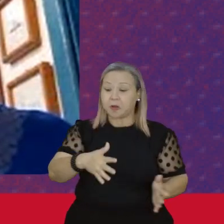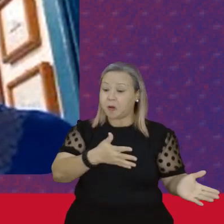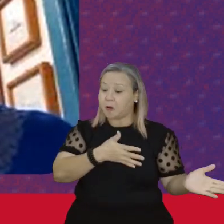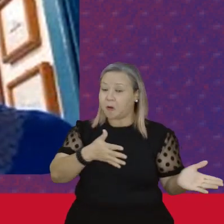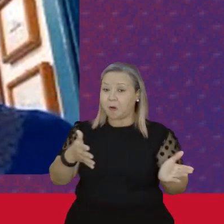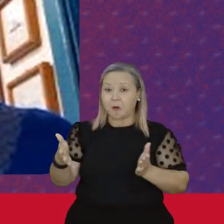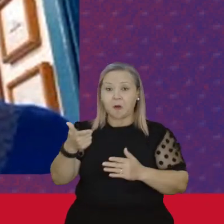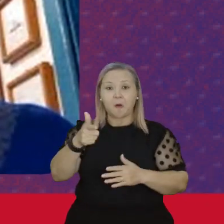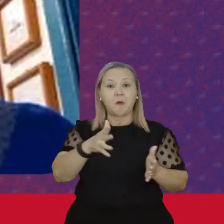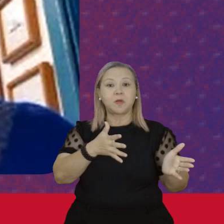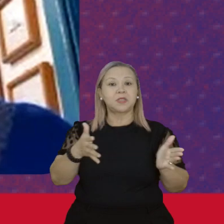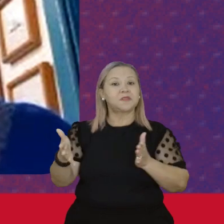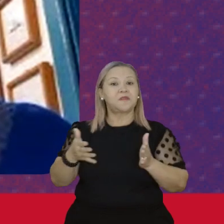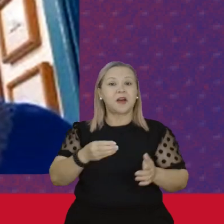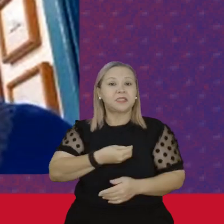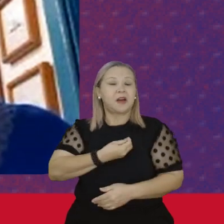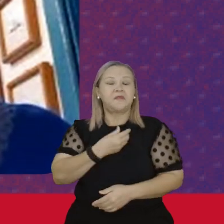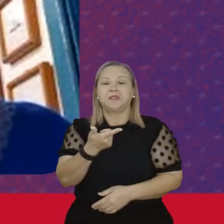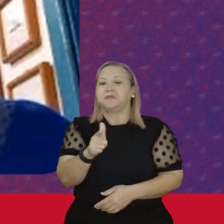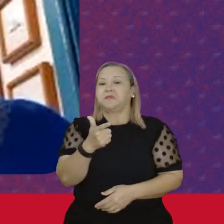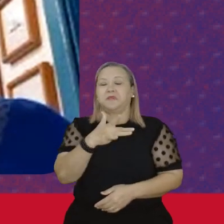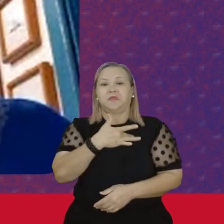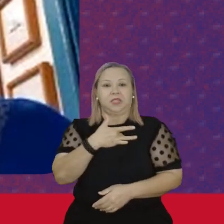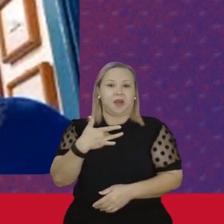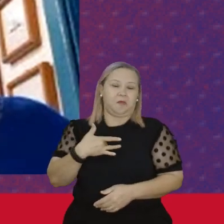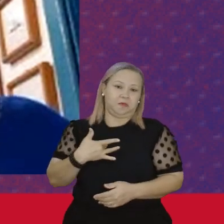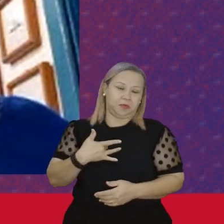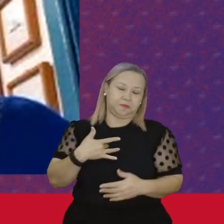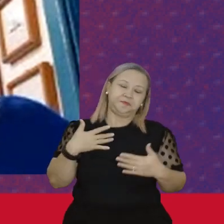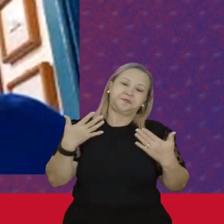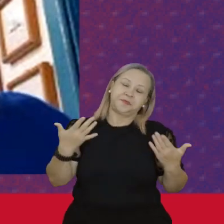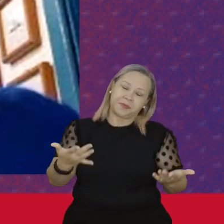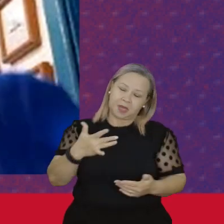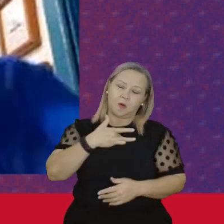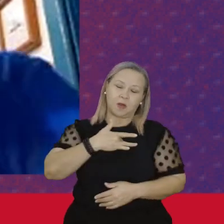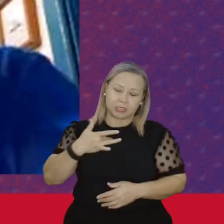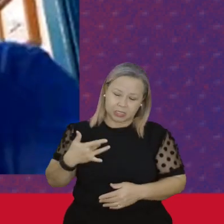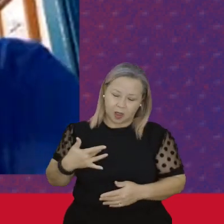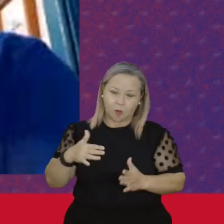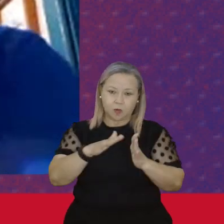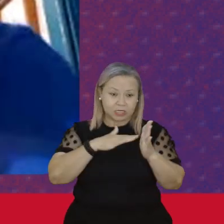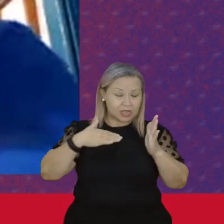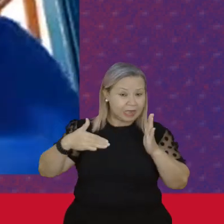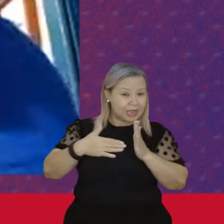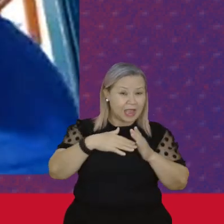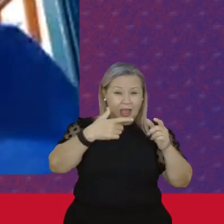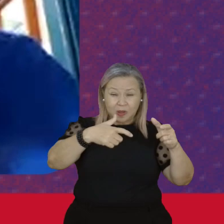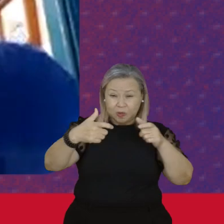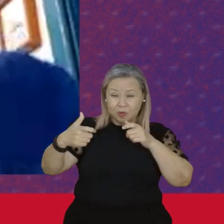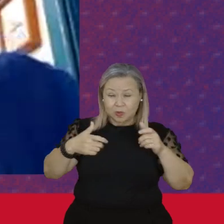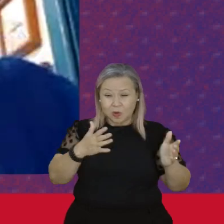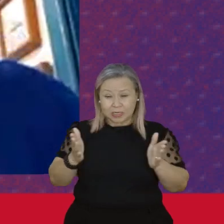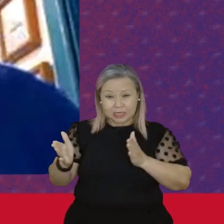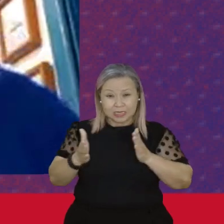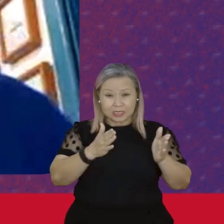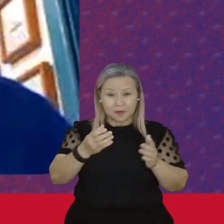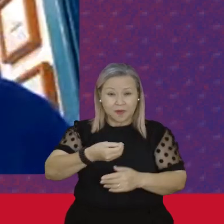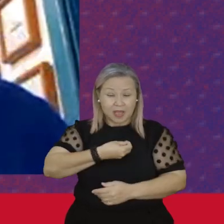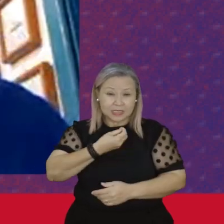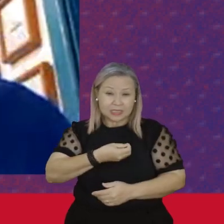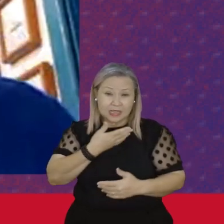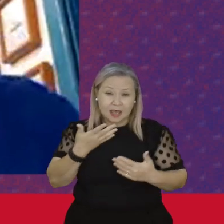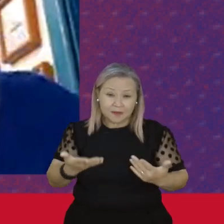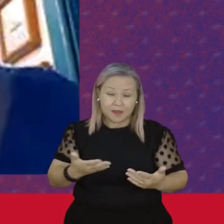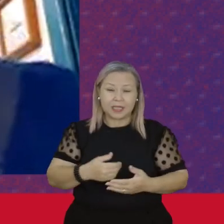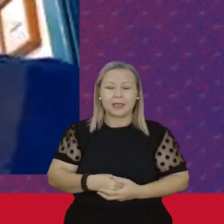vida, não tem saúde. Então, a saúde integral em todas as fases da vida, essa foi